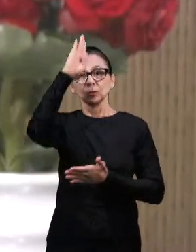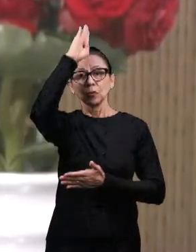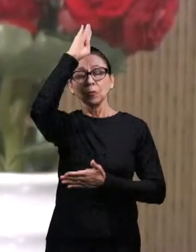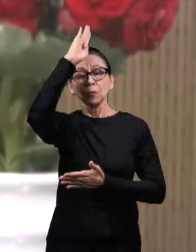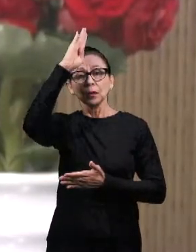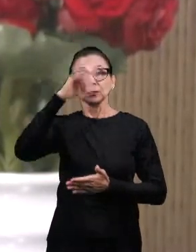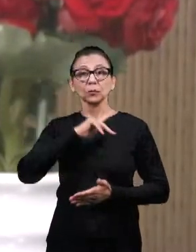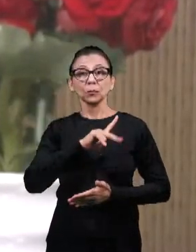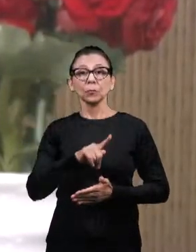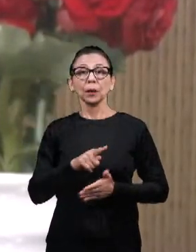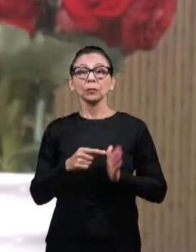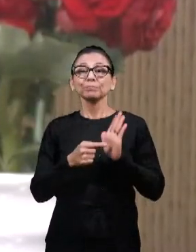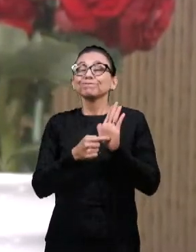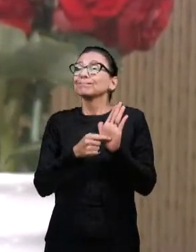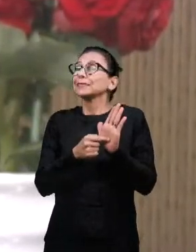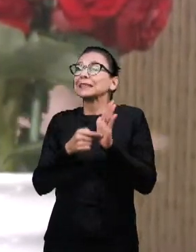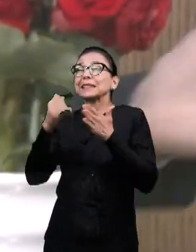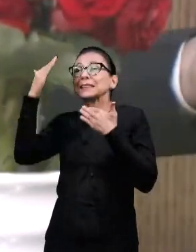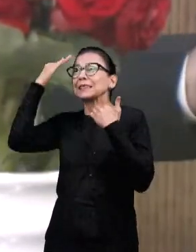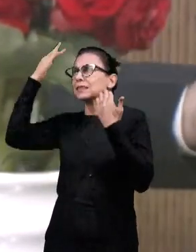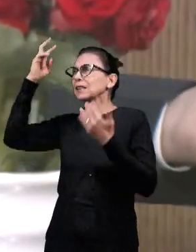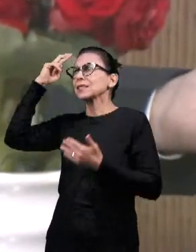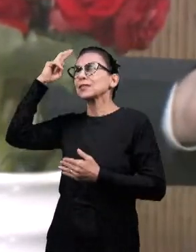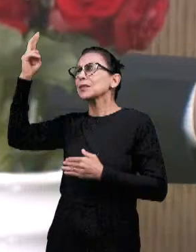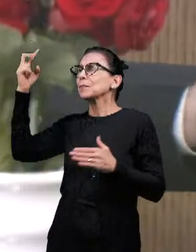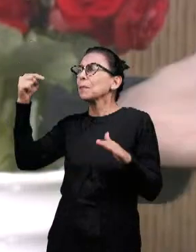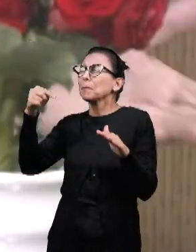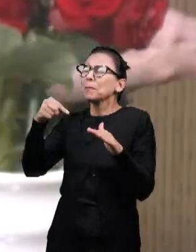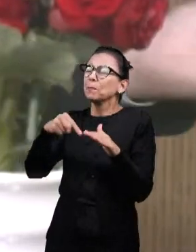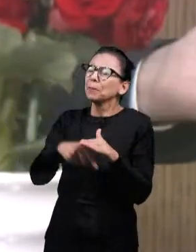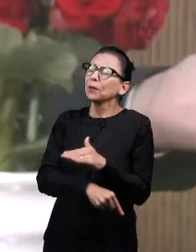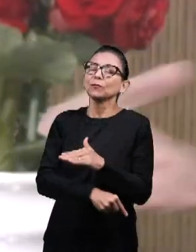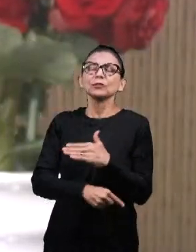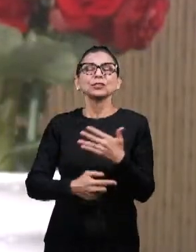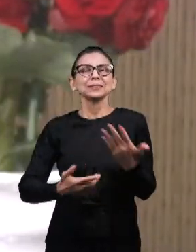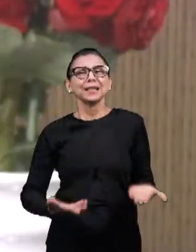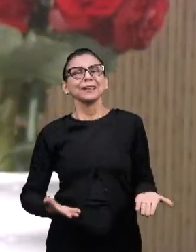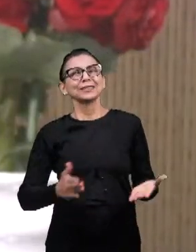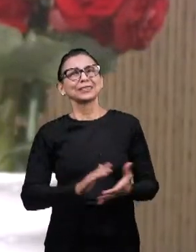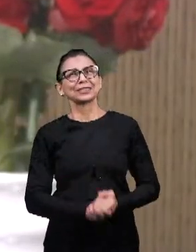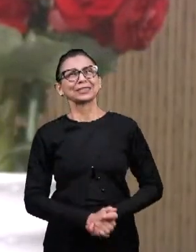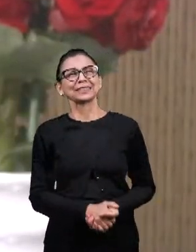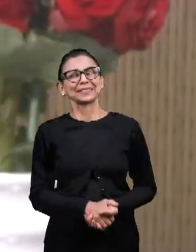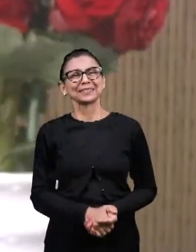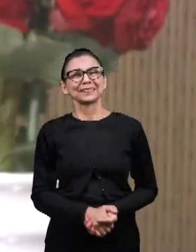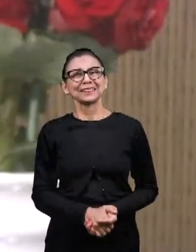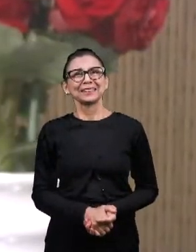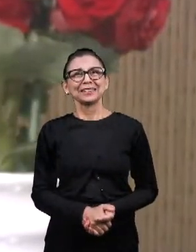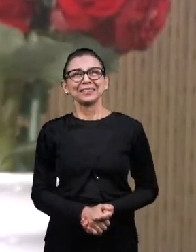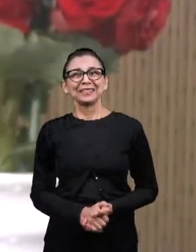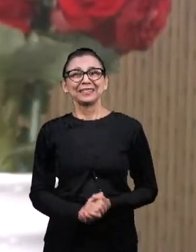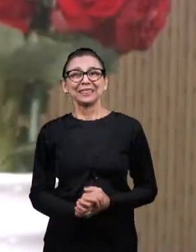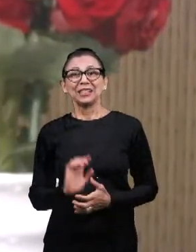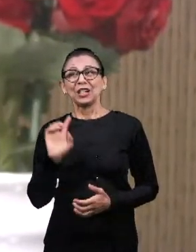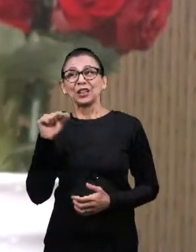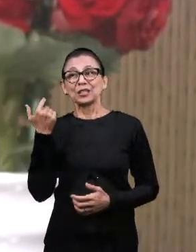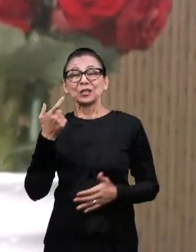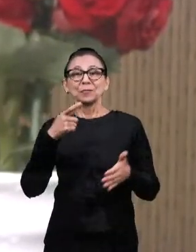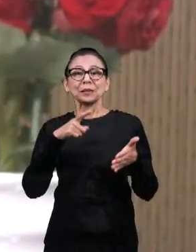pela profundidade inescrutável. Nós estávamos aqui discutindo, o significado de inescrutável.